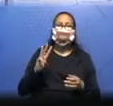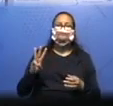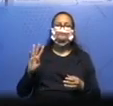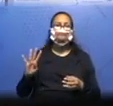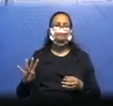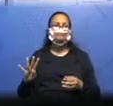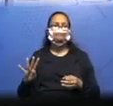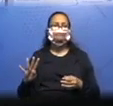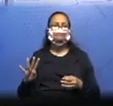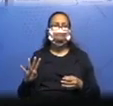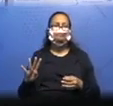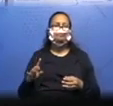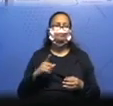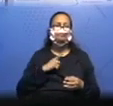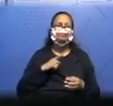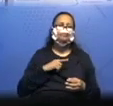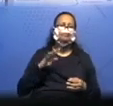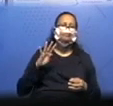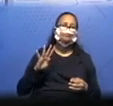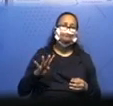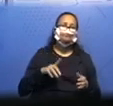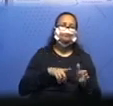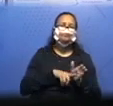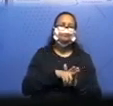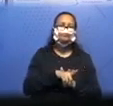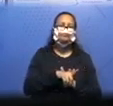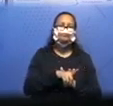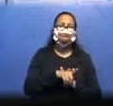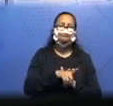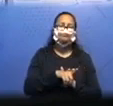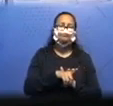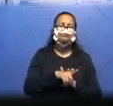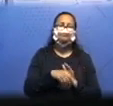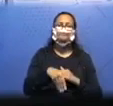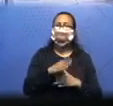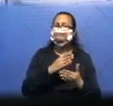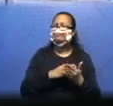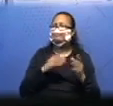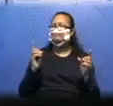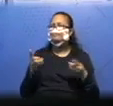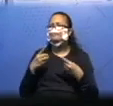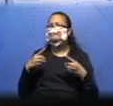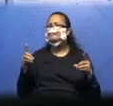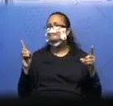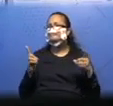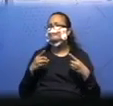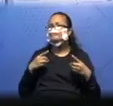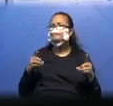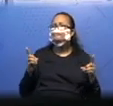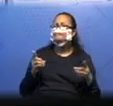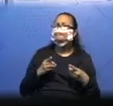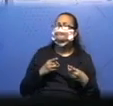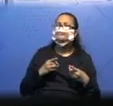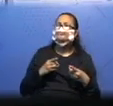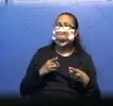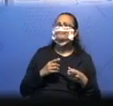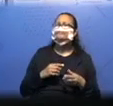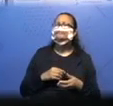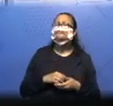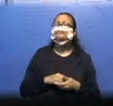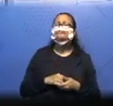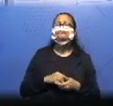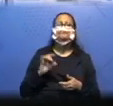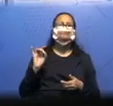Da página 134, são 4 questões, todas relacionadas à música.